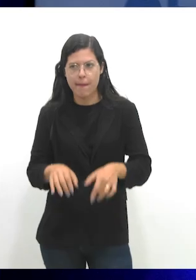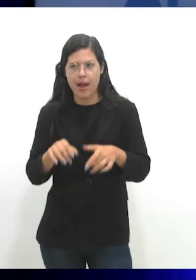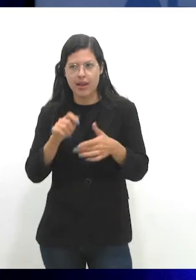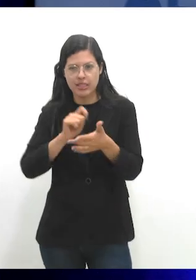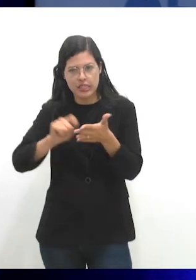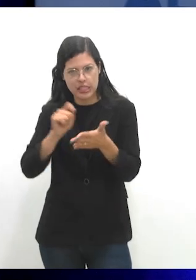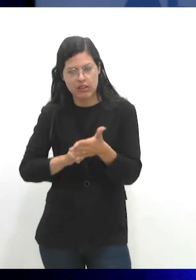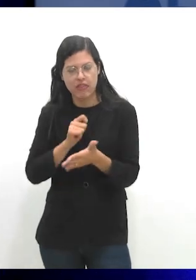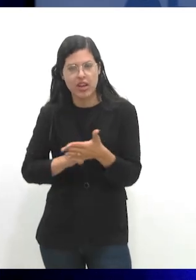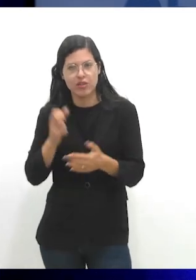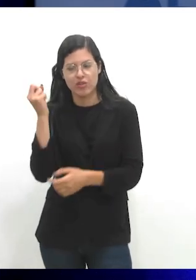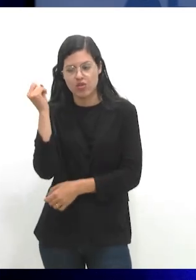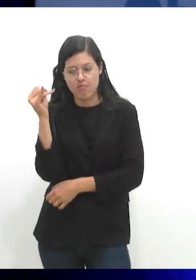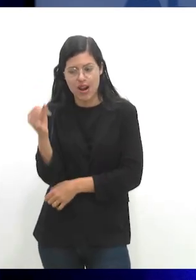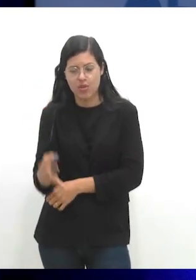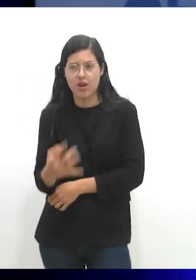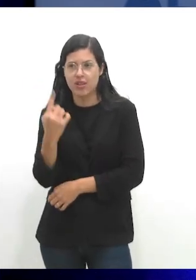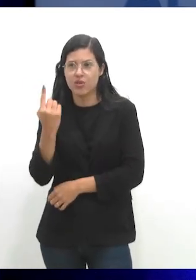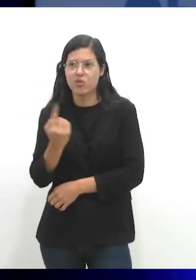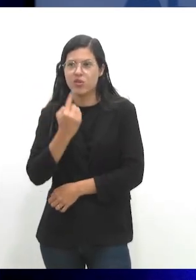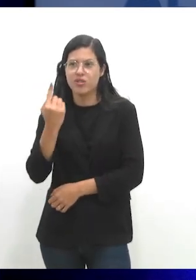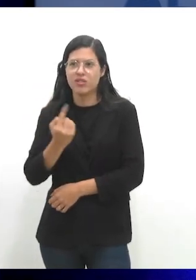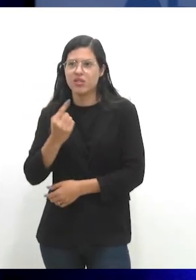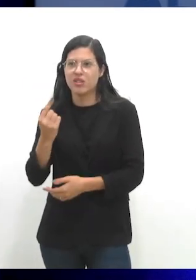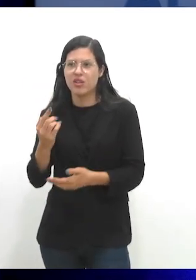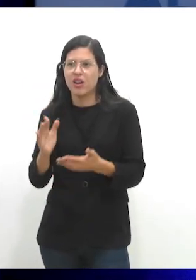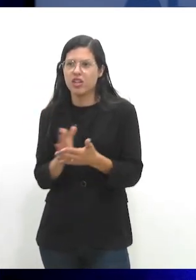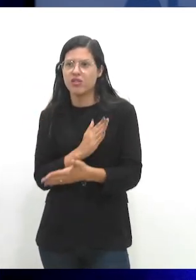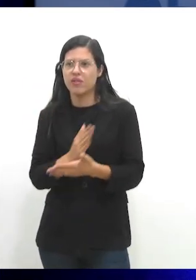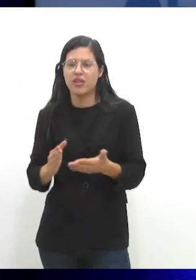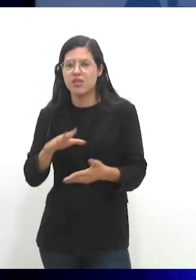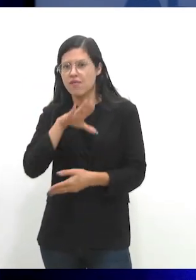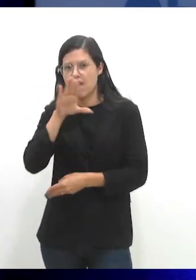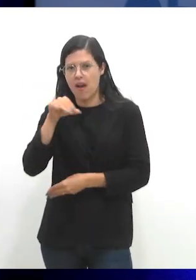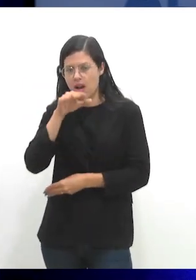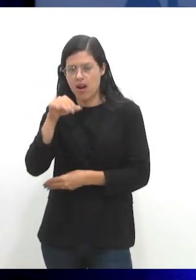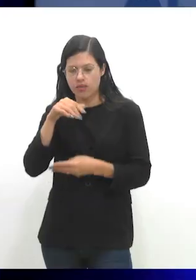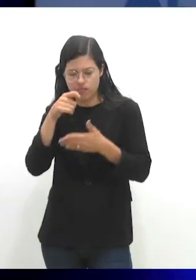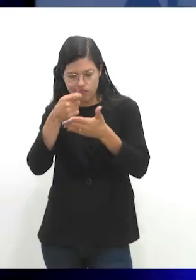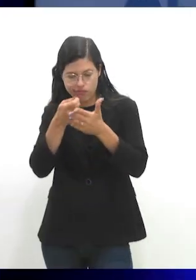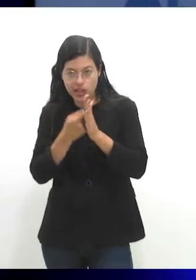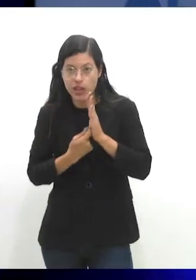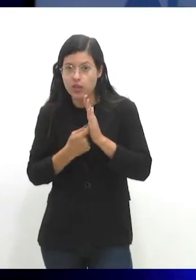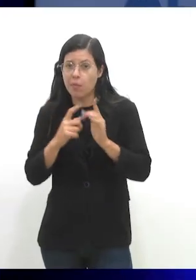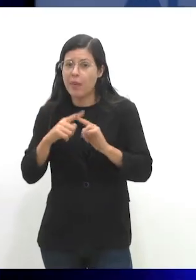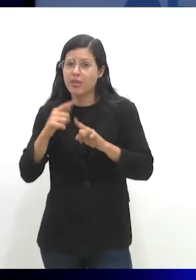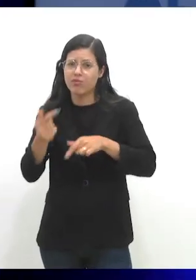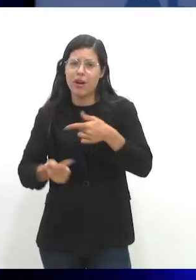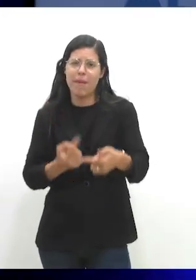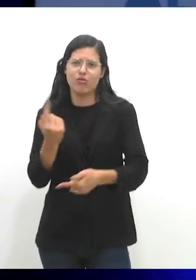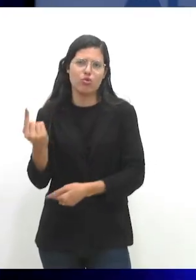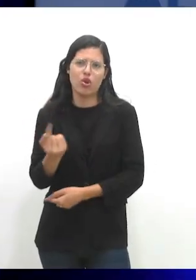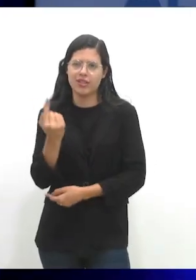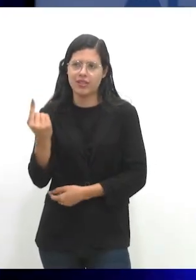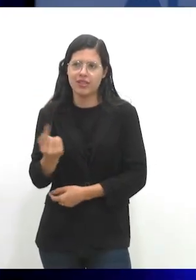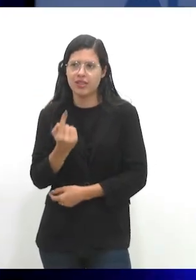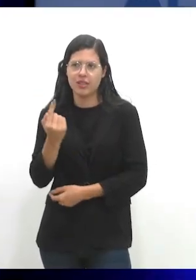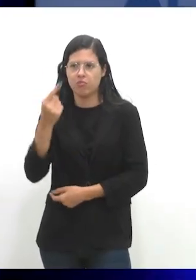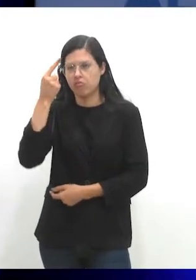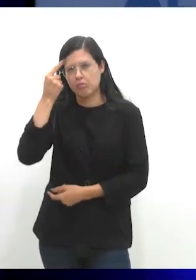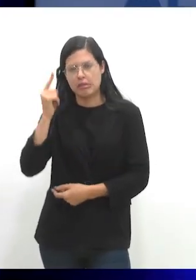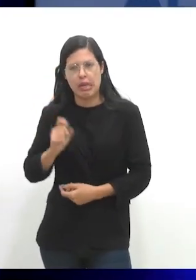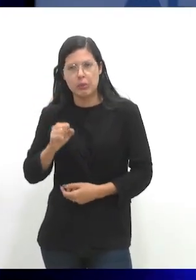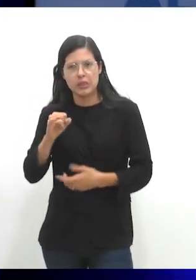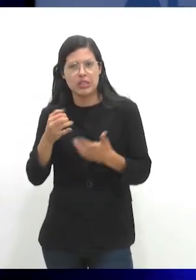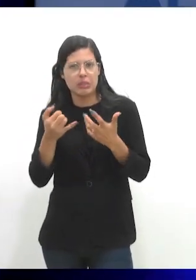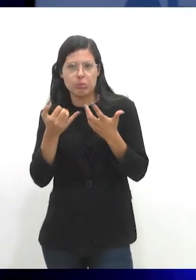de madrugada, sozinho. Então, de vez em quando eu leio em voz alta, mas é um trabalho muito solitário. É verdade. Você não sabe se aquilo